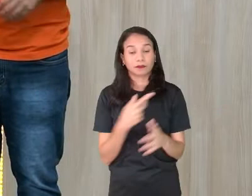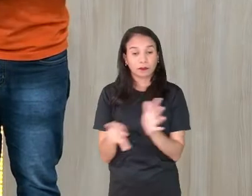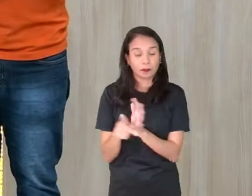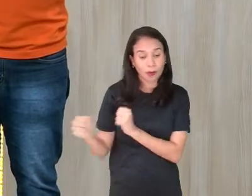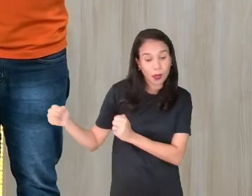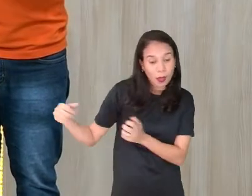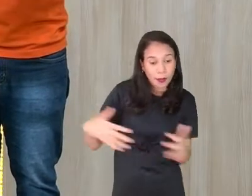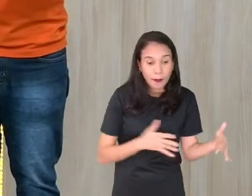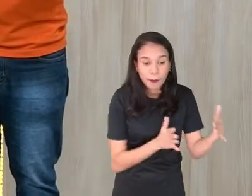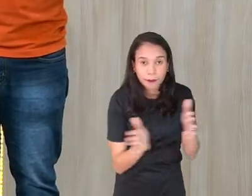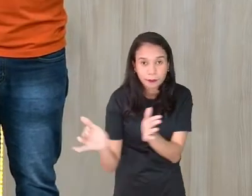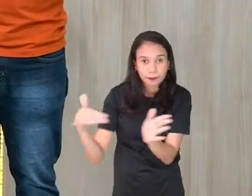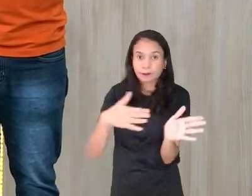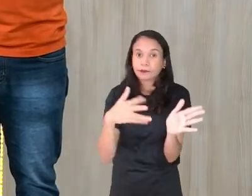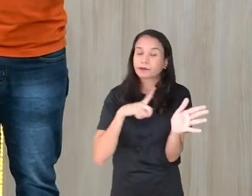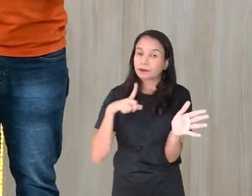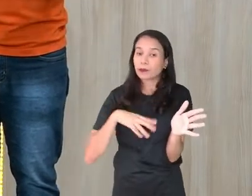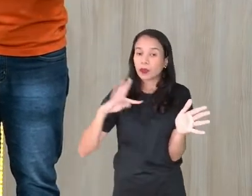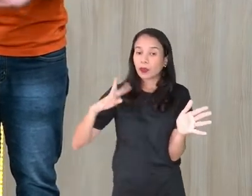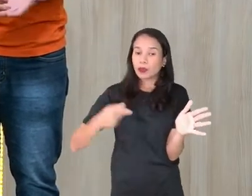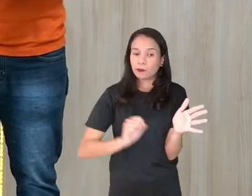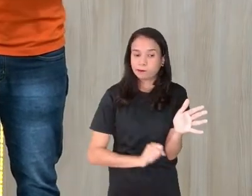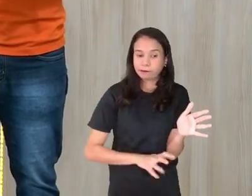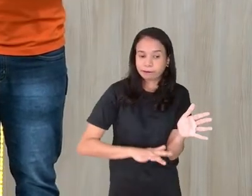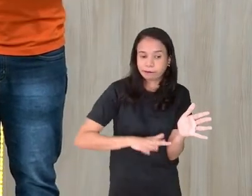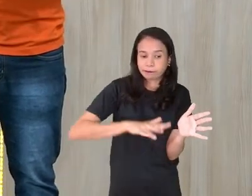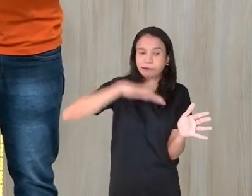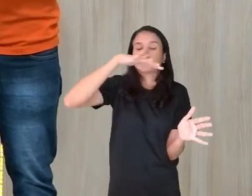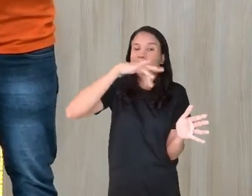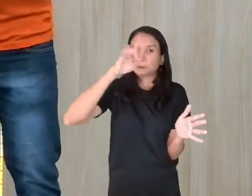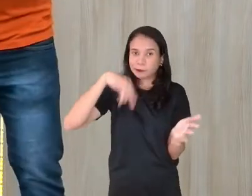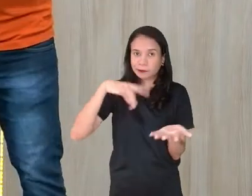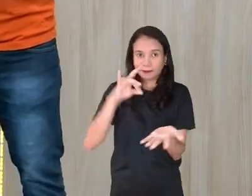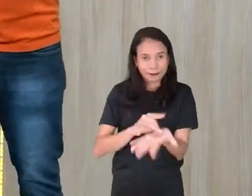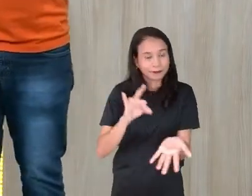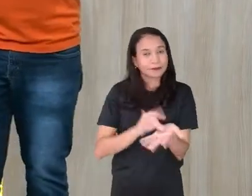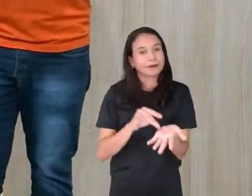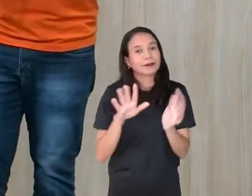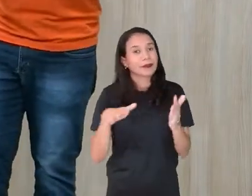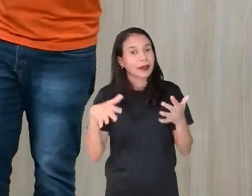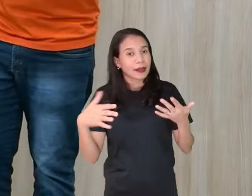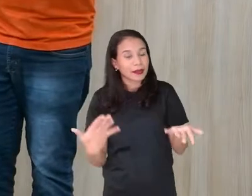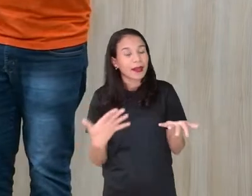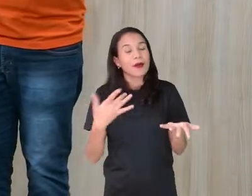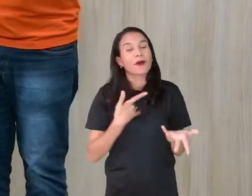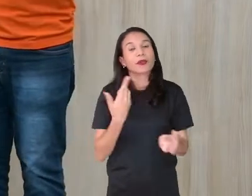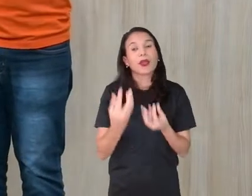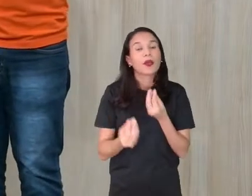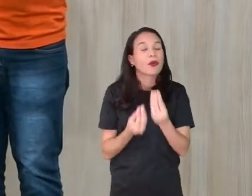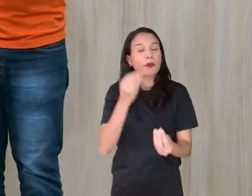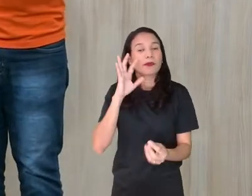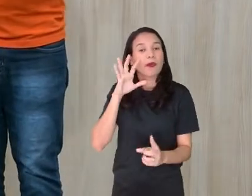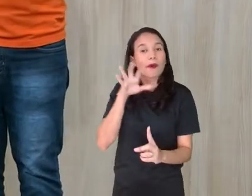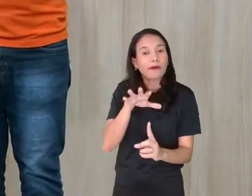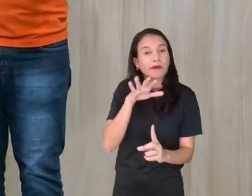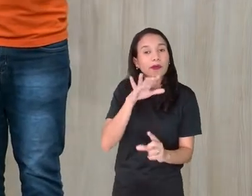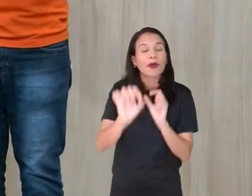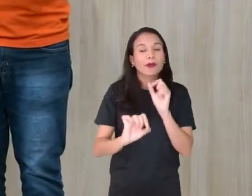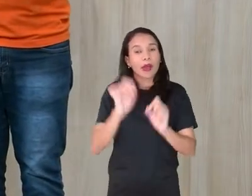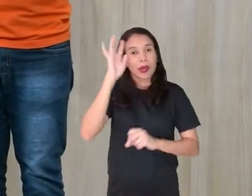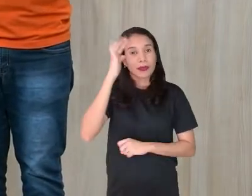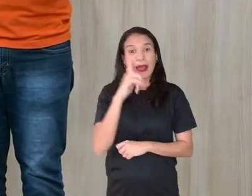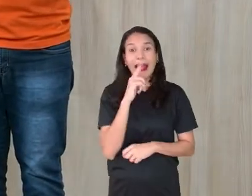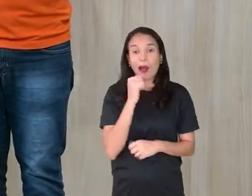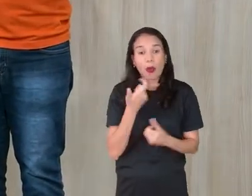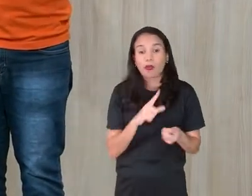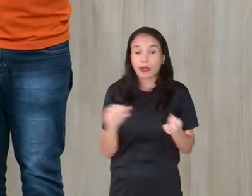canais, o nível de tudo que está relacionado, subir, não é? Então, consequentemente, a água que não vai